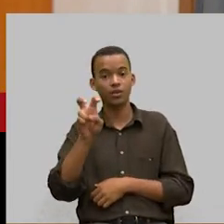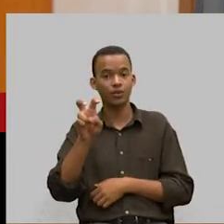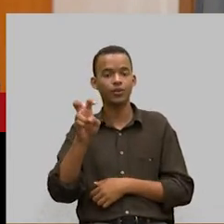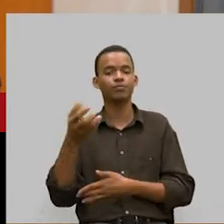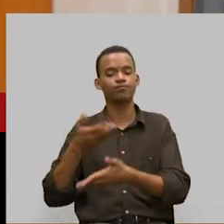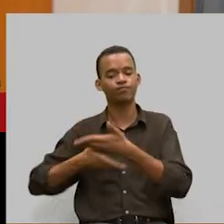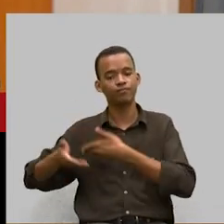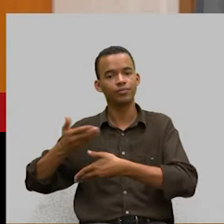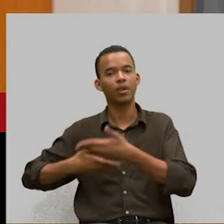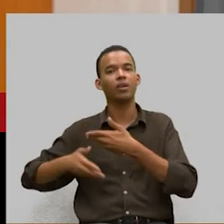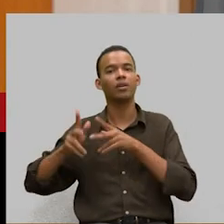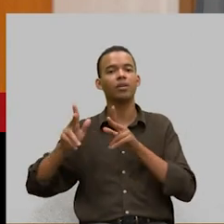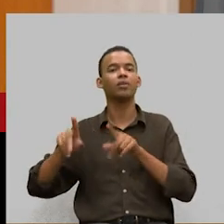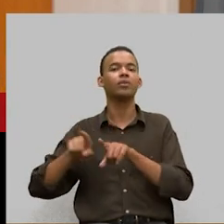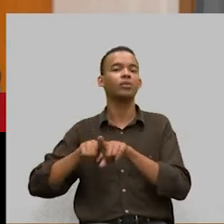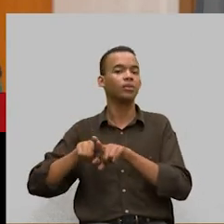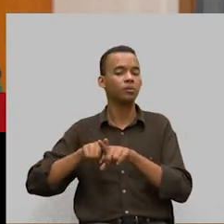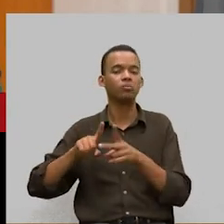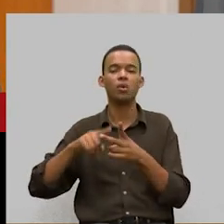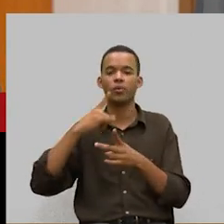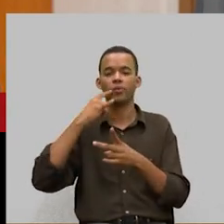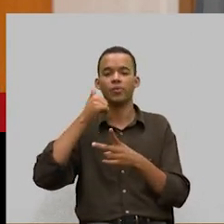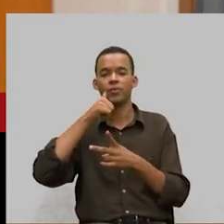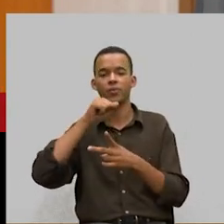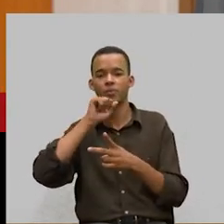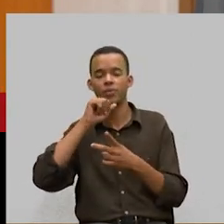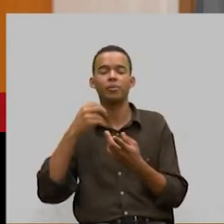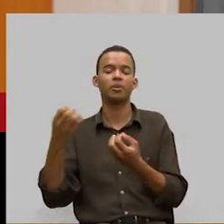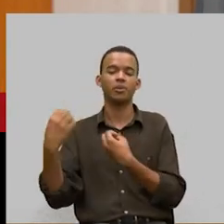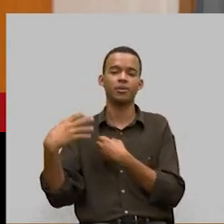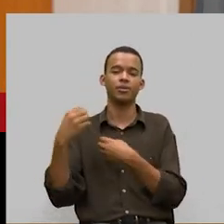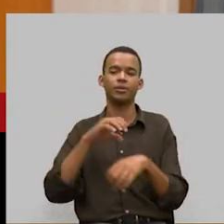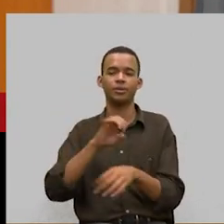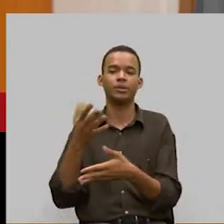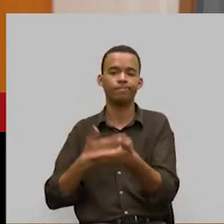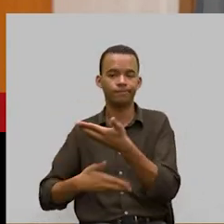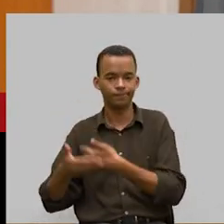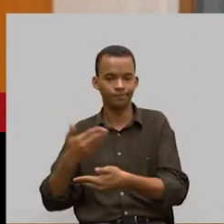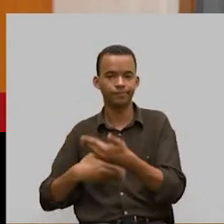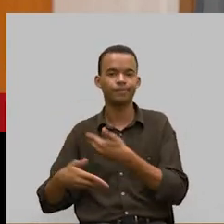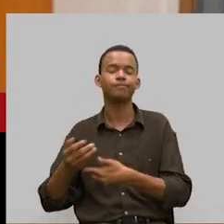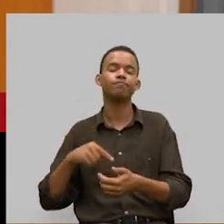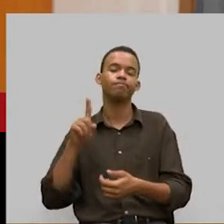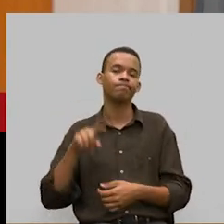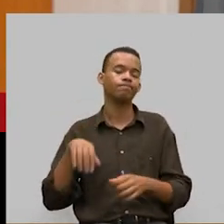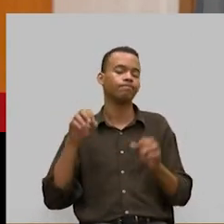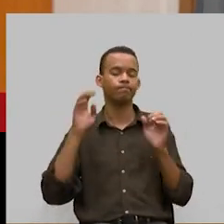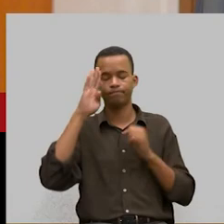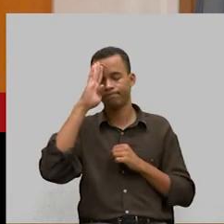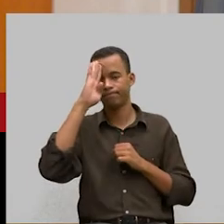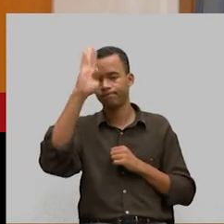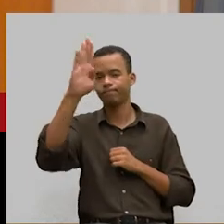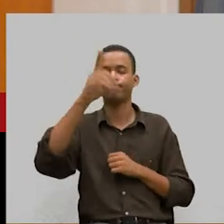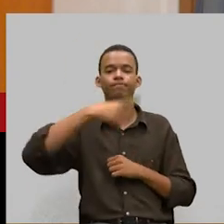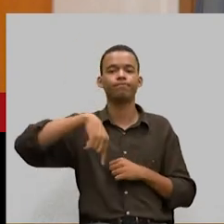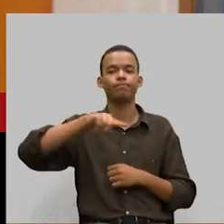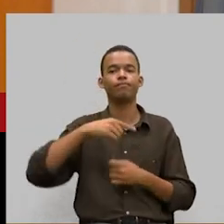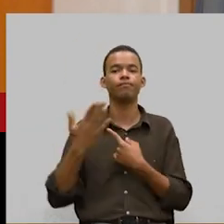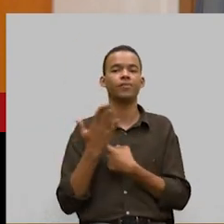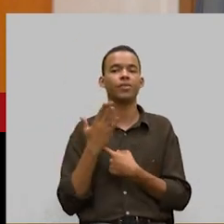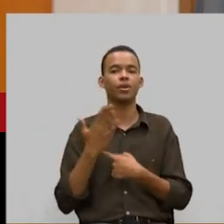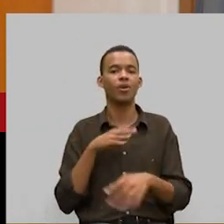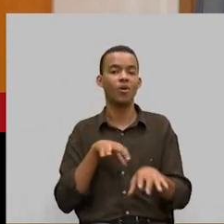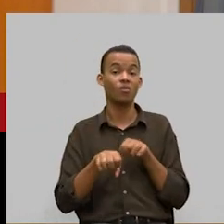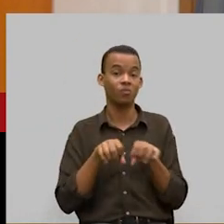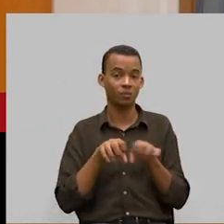são como os irmãos pais e mães ali nos ensinando então eu acho isso fundamental pra nossa formação e por